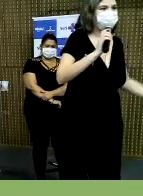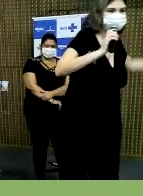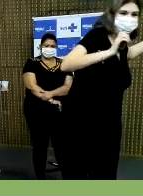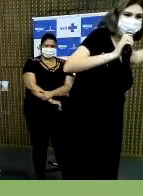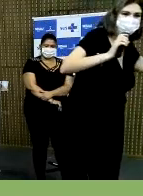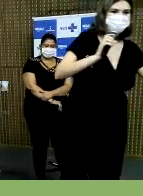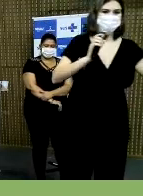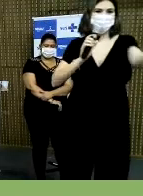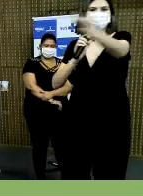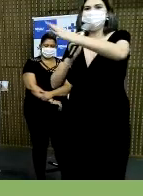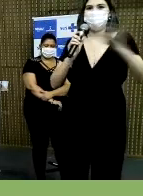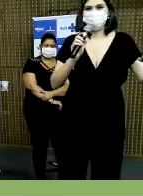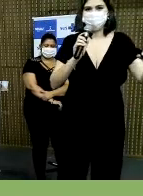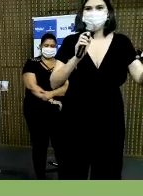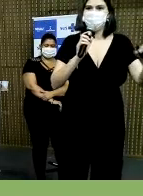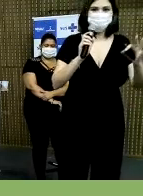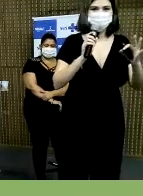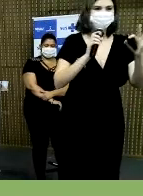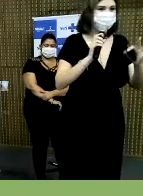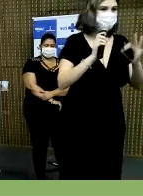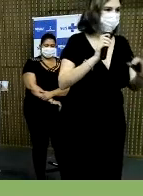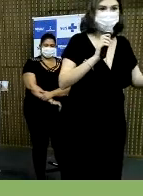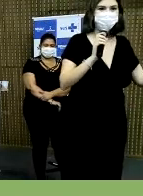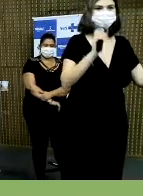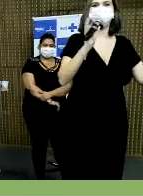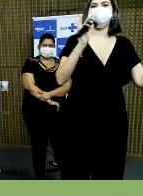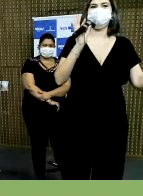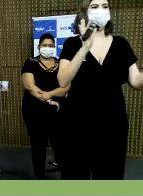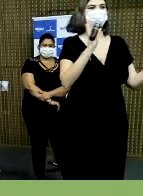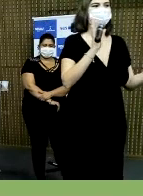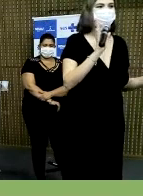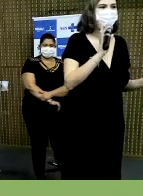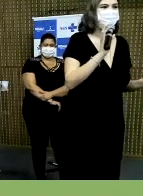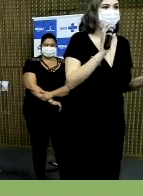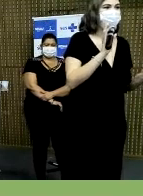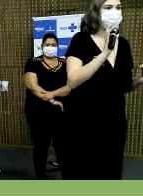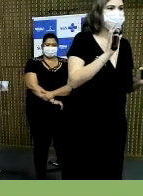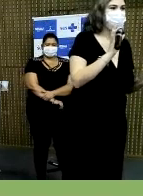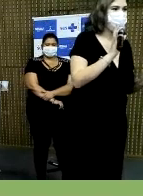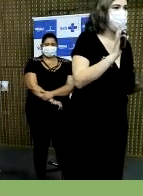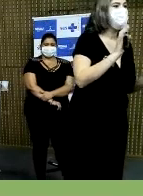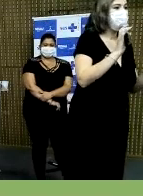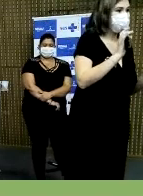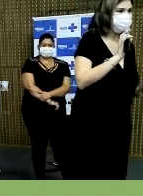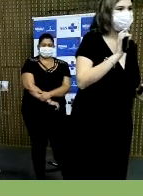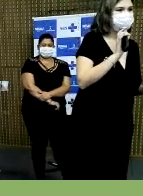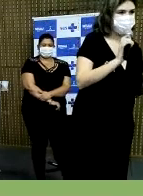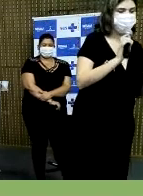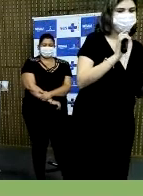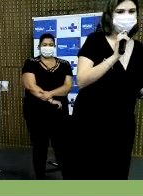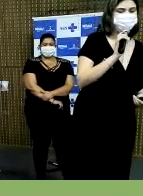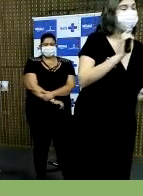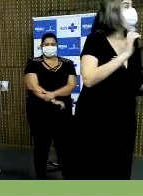menor. Geralmente chega 1 hora, lota. Realmente, é 1 hora, lota que você fica, ué, onde estava esse pessoal? Eles ainda têm